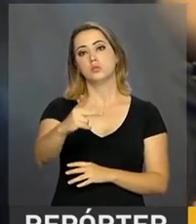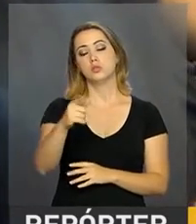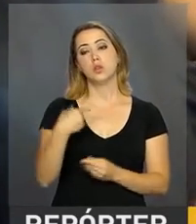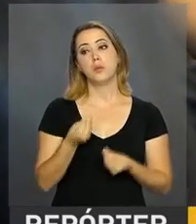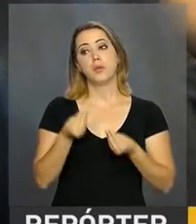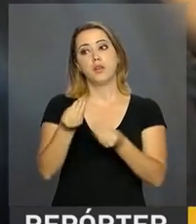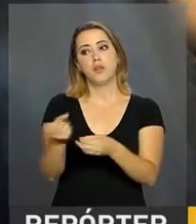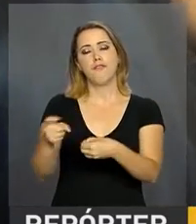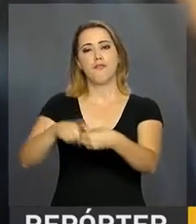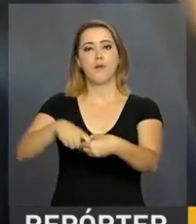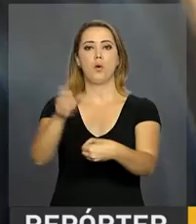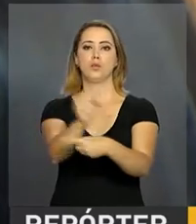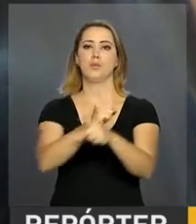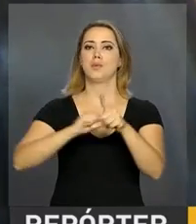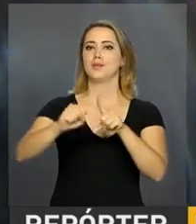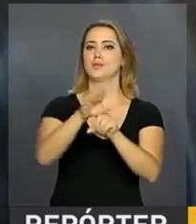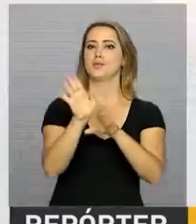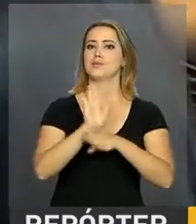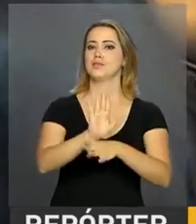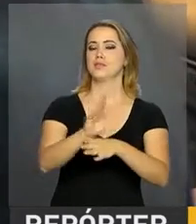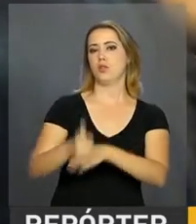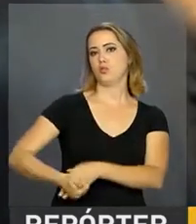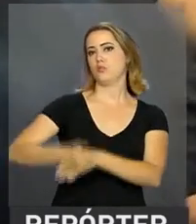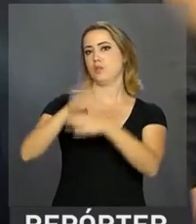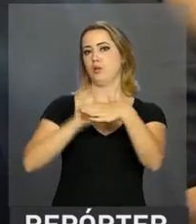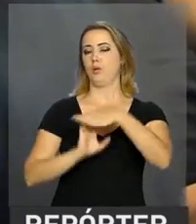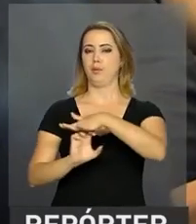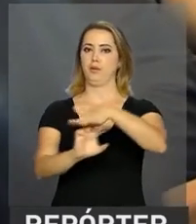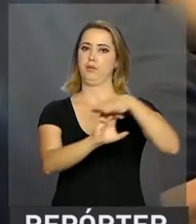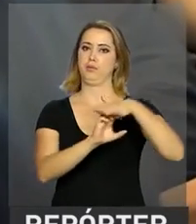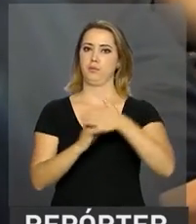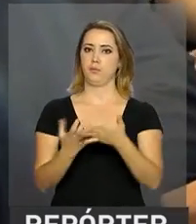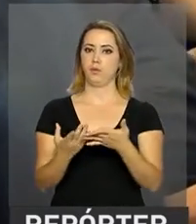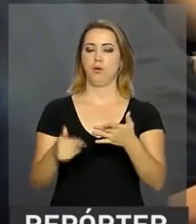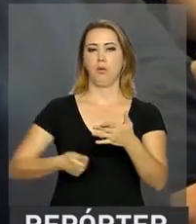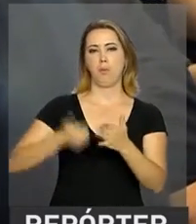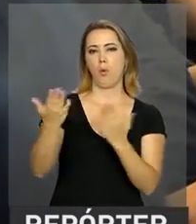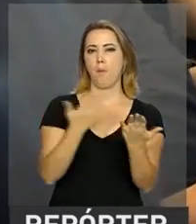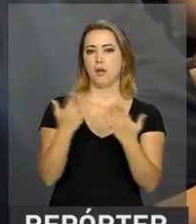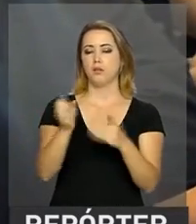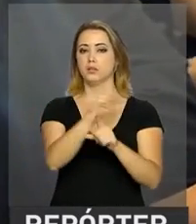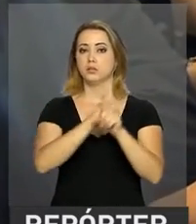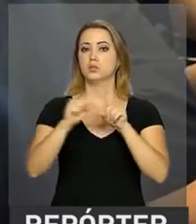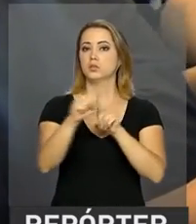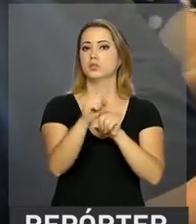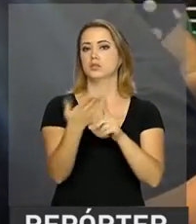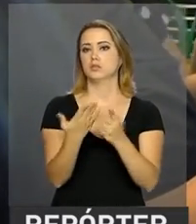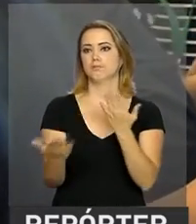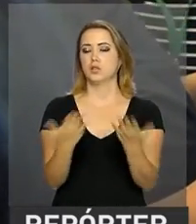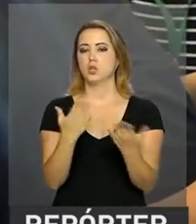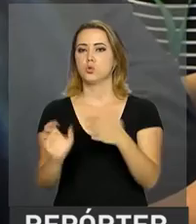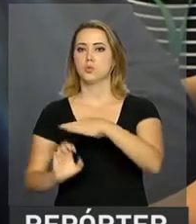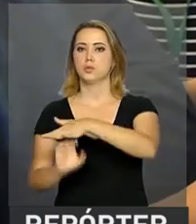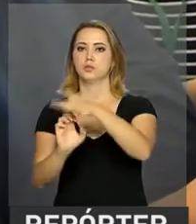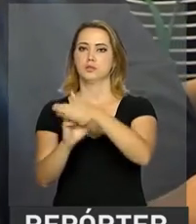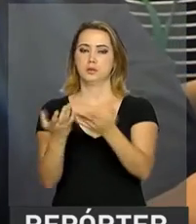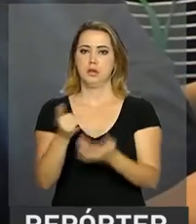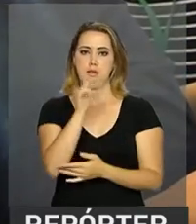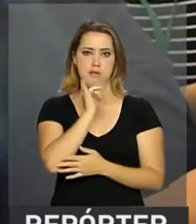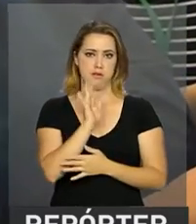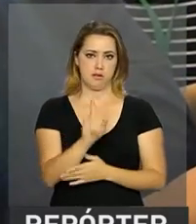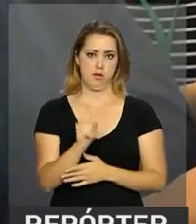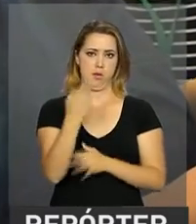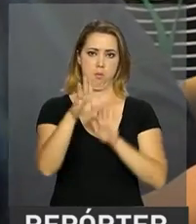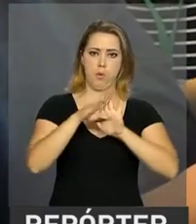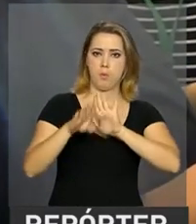social maior do que o retorno privado o retorno social é um impacto positivo para a sociedade uma hora do retorno privado vou dar um exemplo o